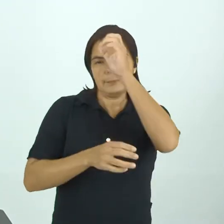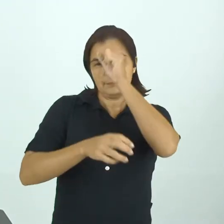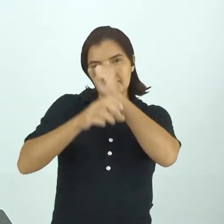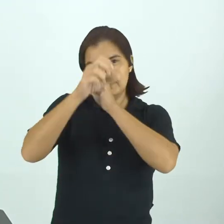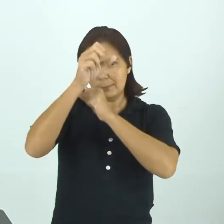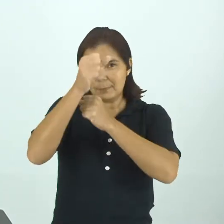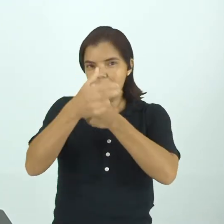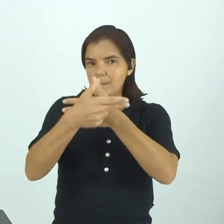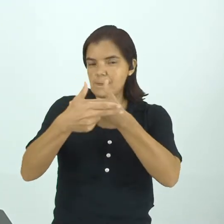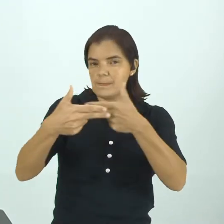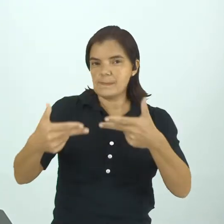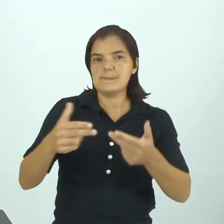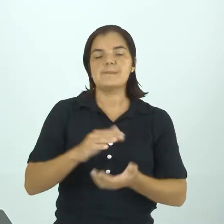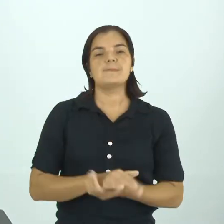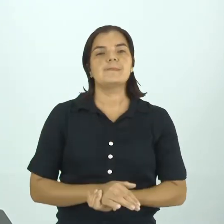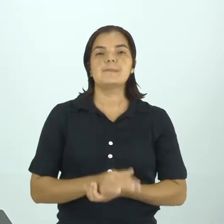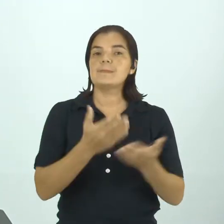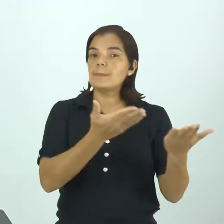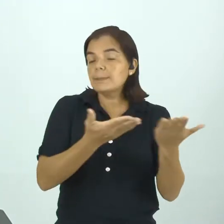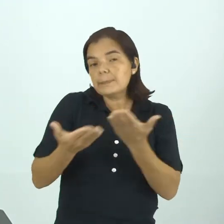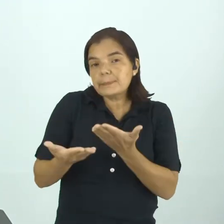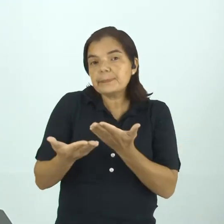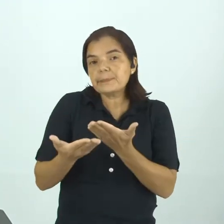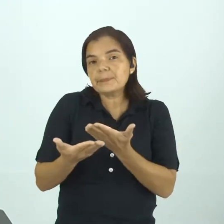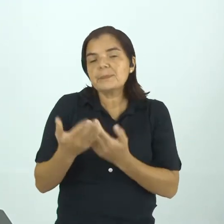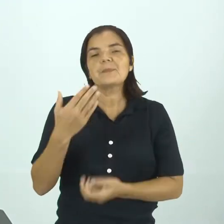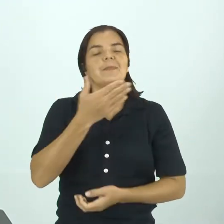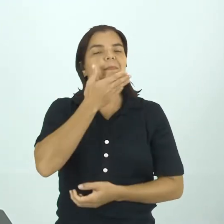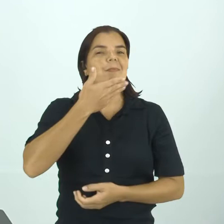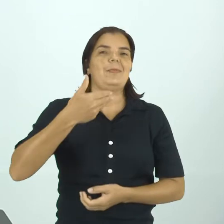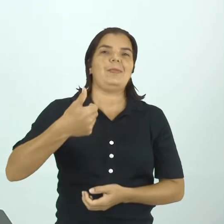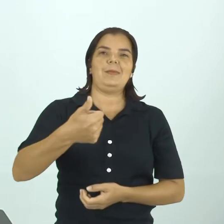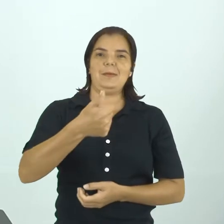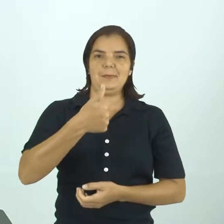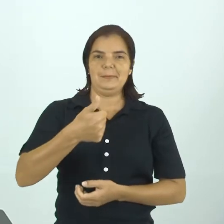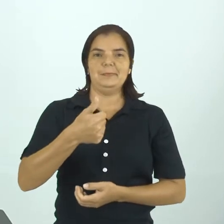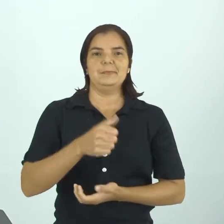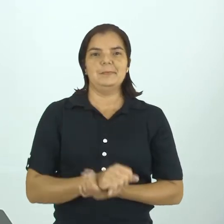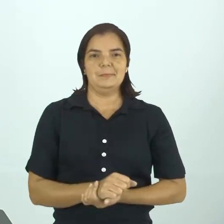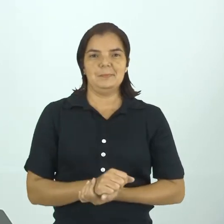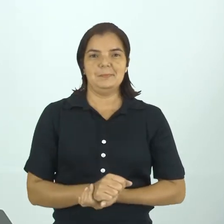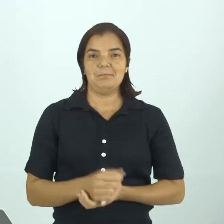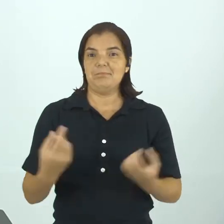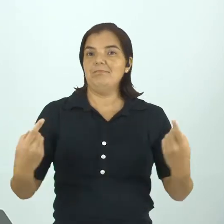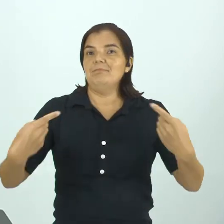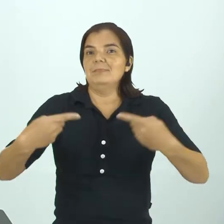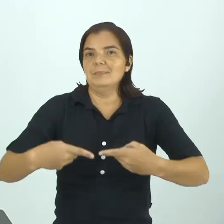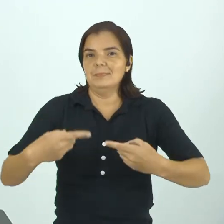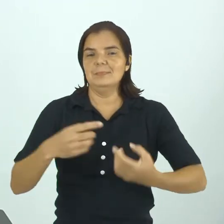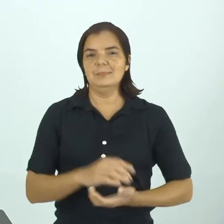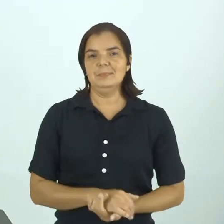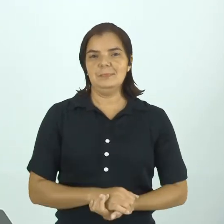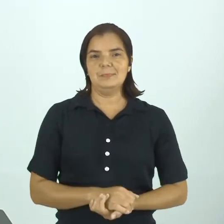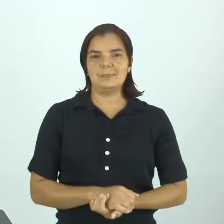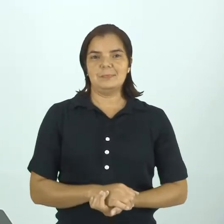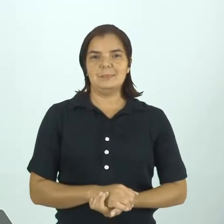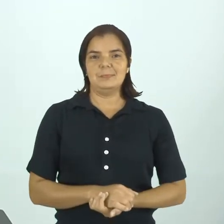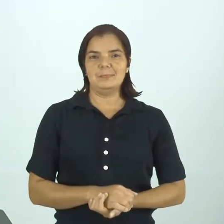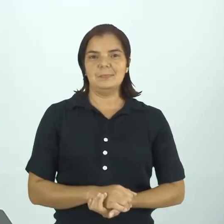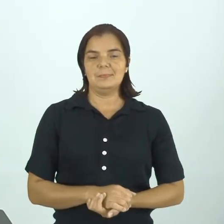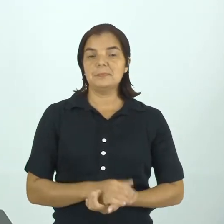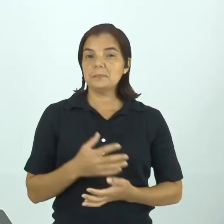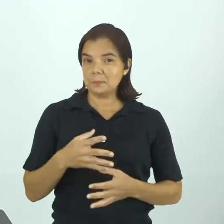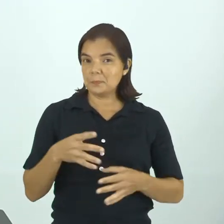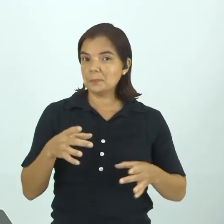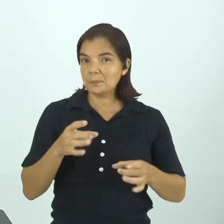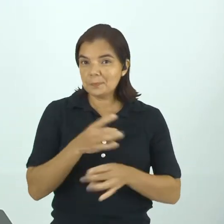aprendemos bastante coisa, eu convido vocês agora para a parte melhor, que é o desafio. Preparado para